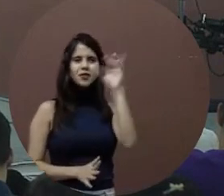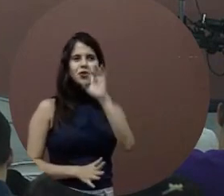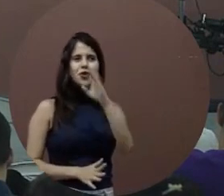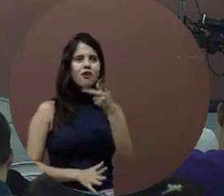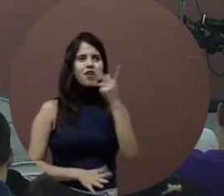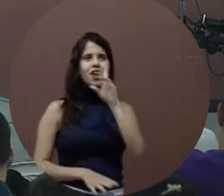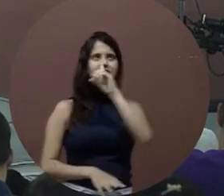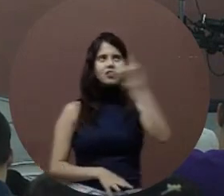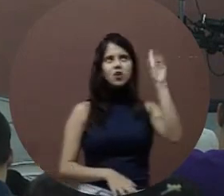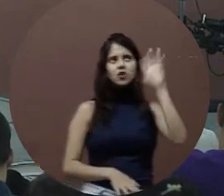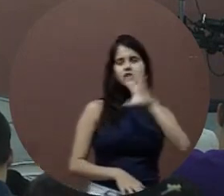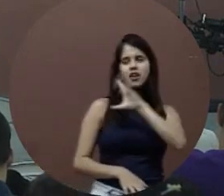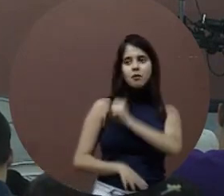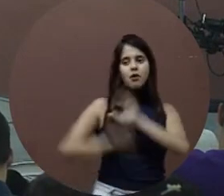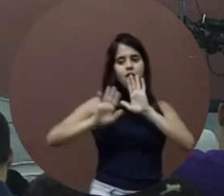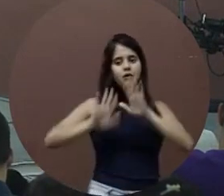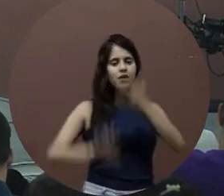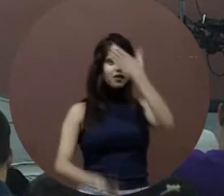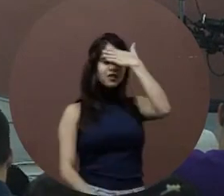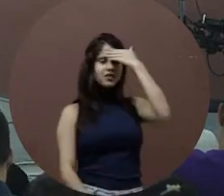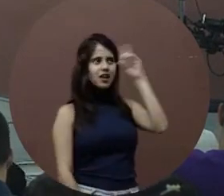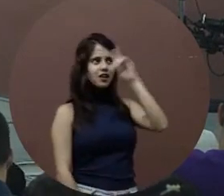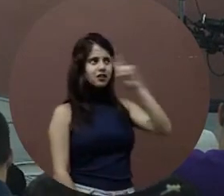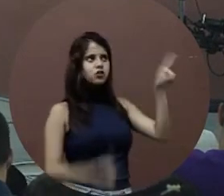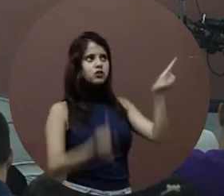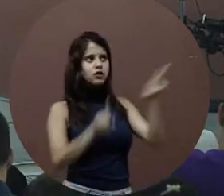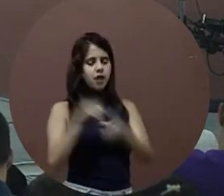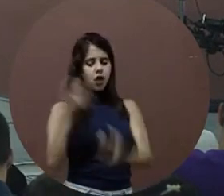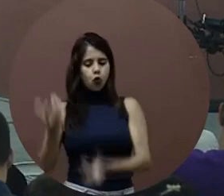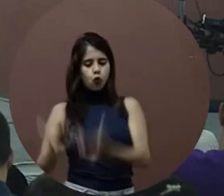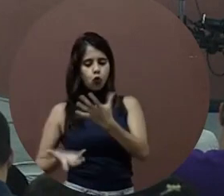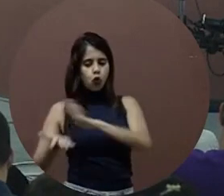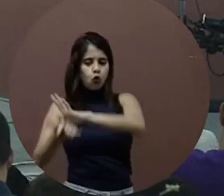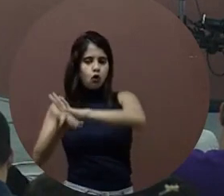amor, mas esquece que Ele também é fogo consumidor.